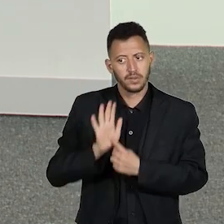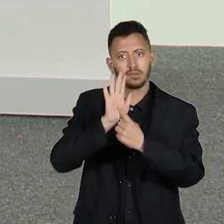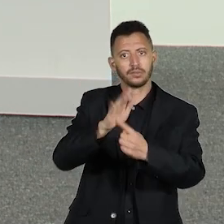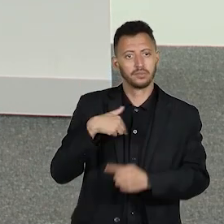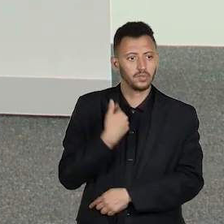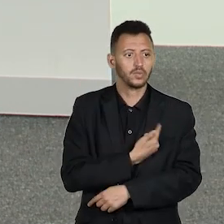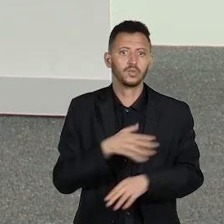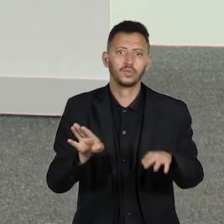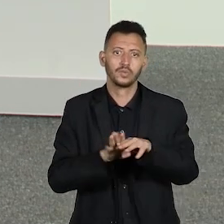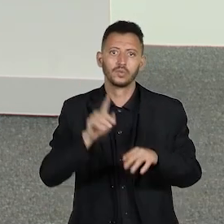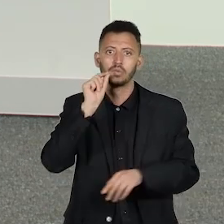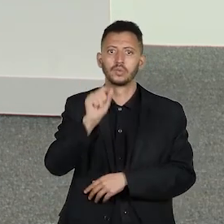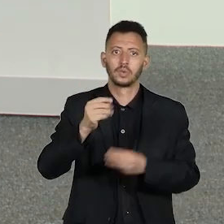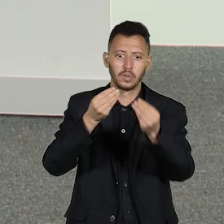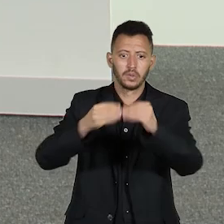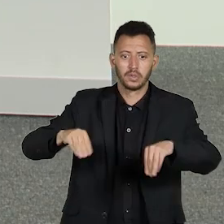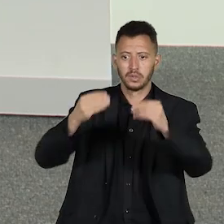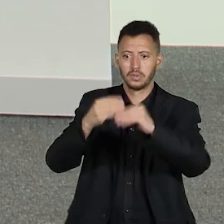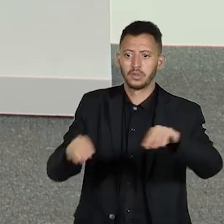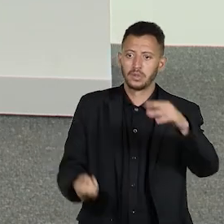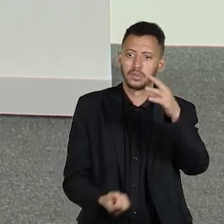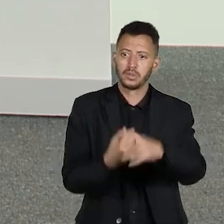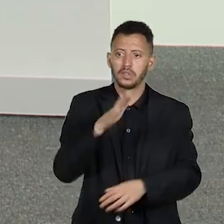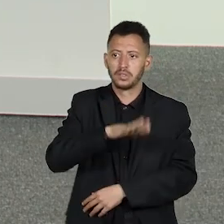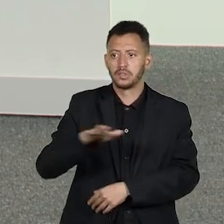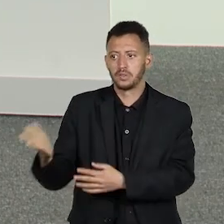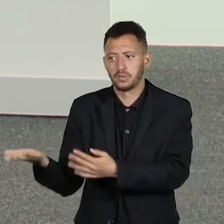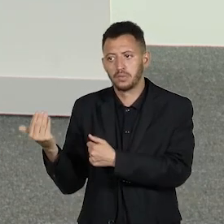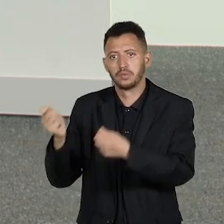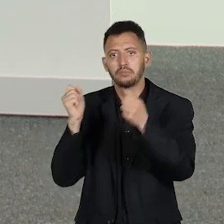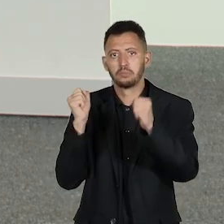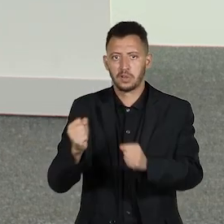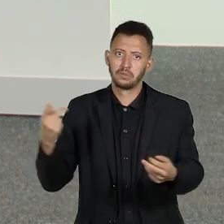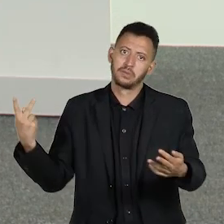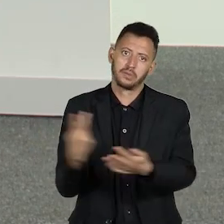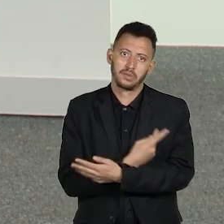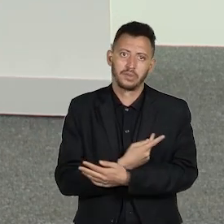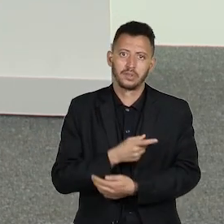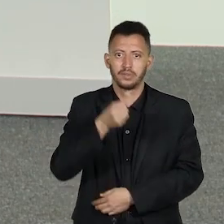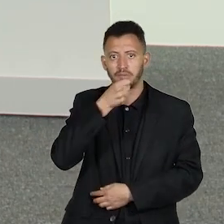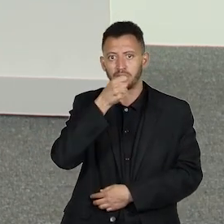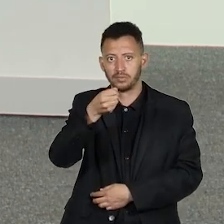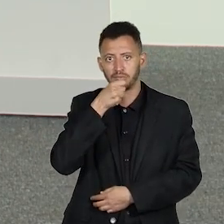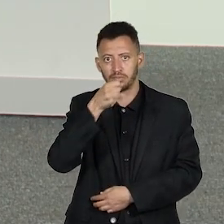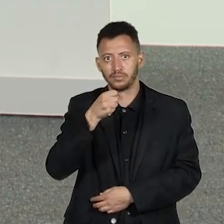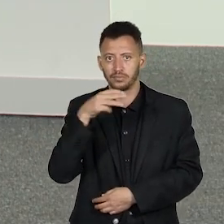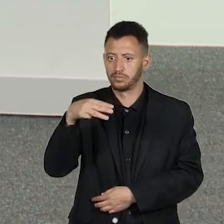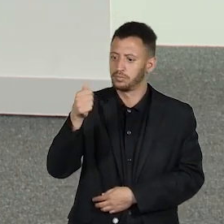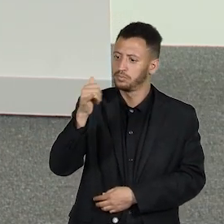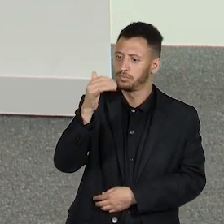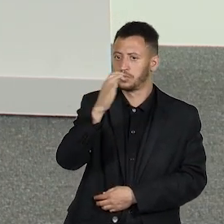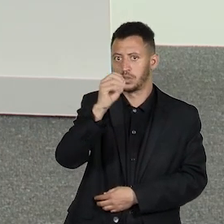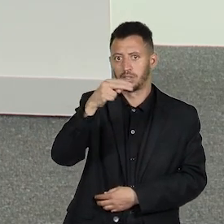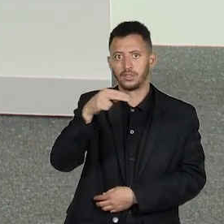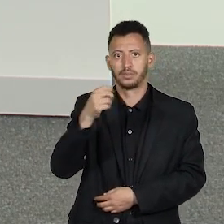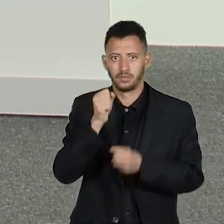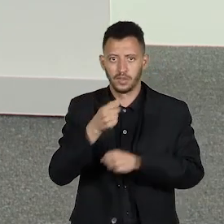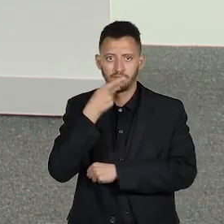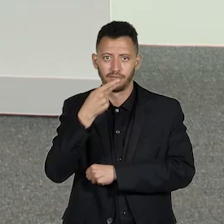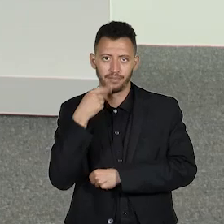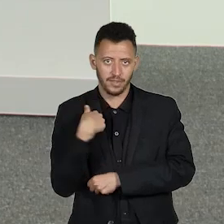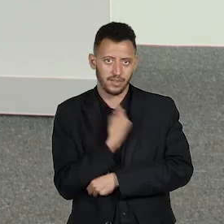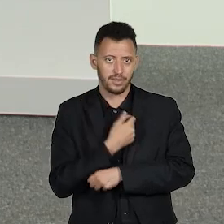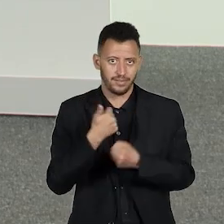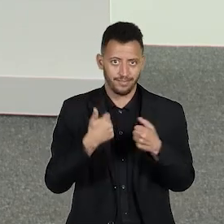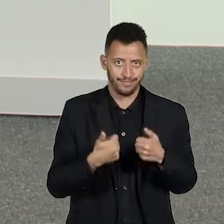com uma psicóloga infantil para mostrar para a gente os prejuízos que crianças e adolescentes podem sofrer. A reportagem